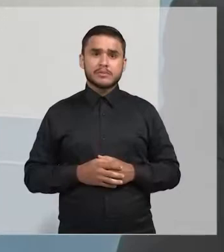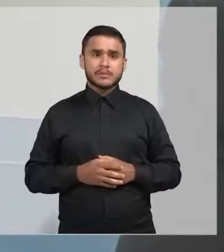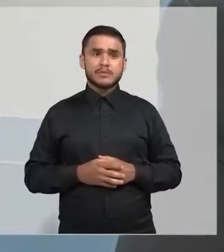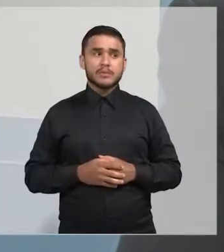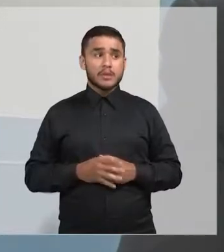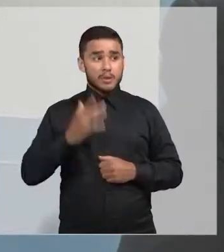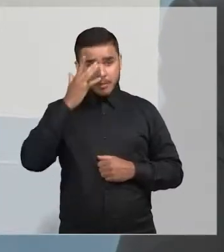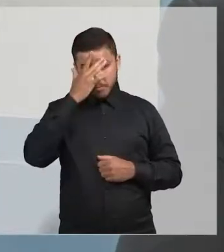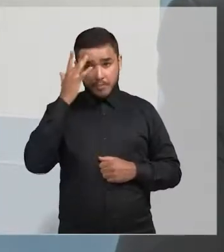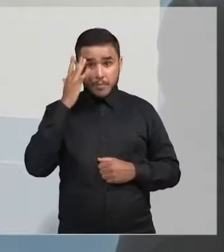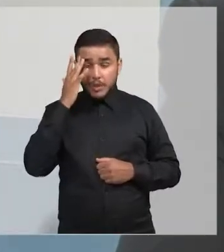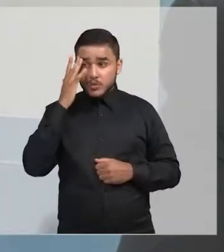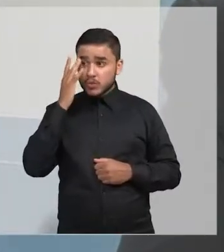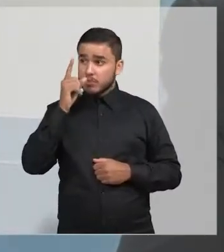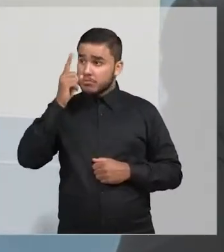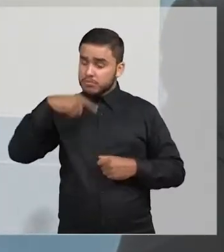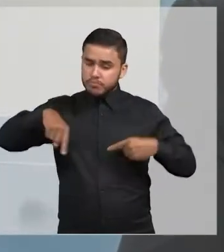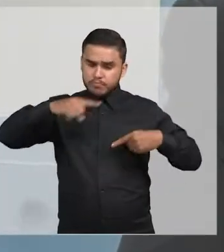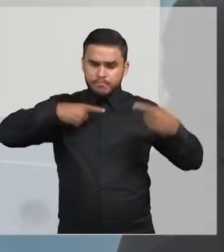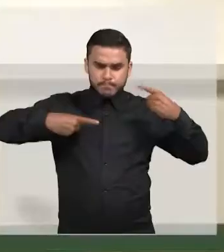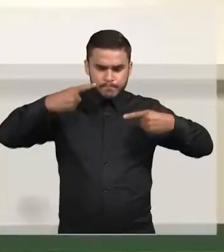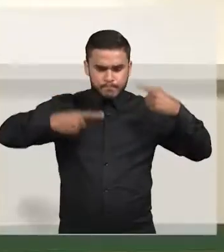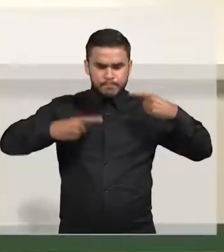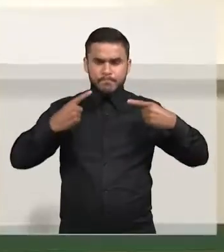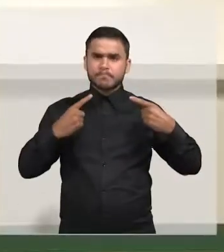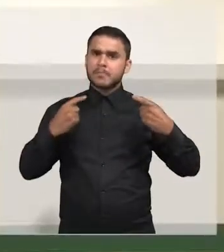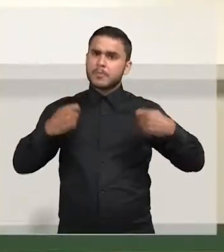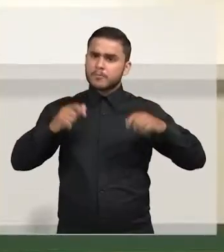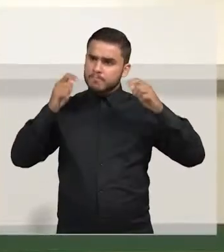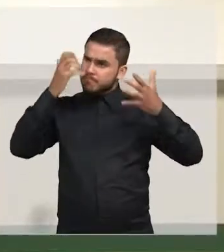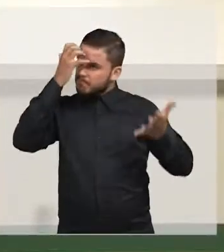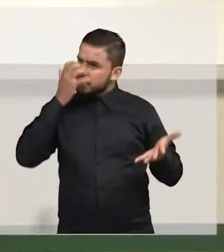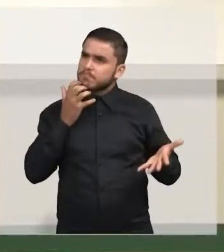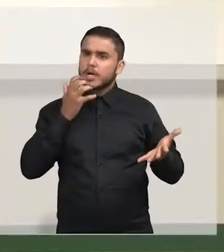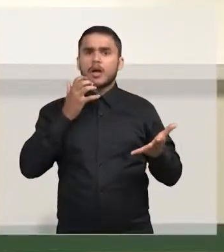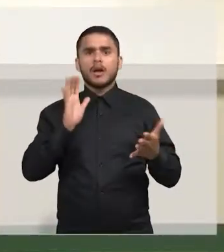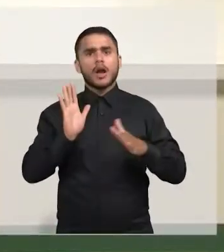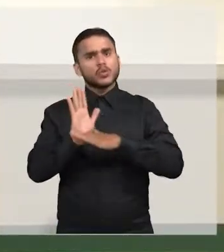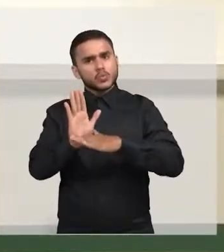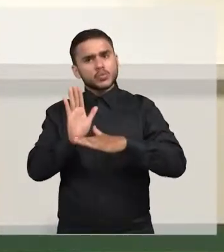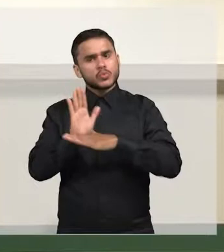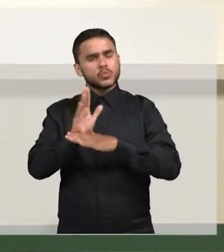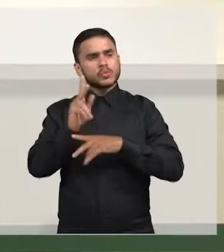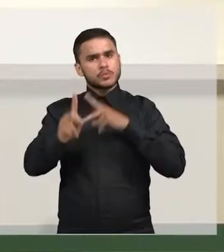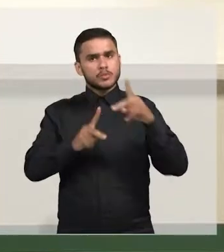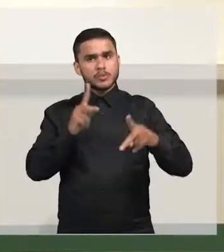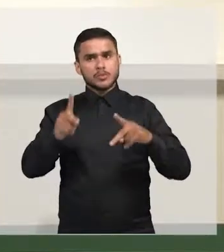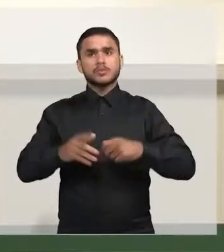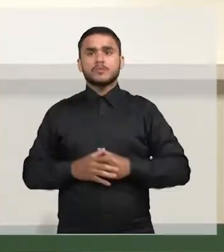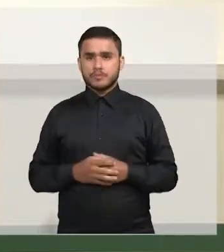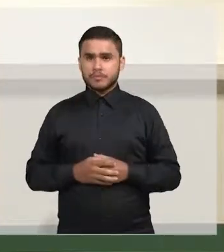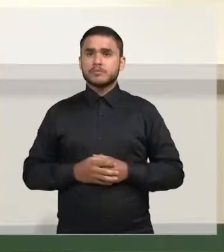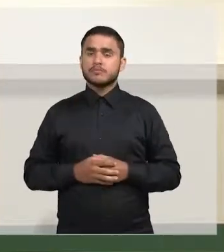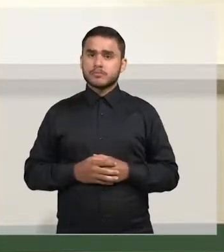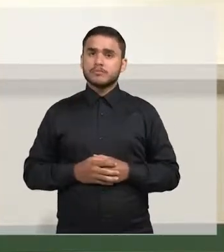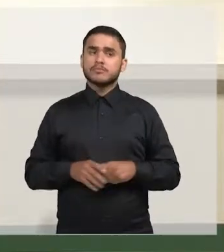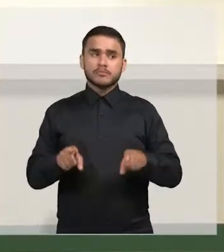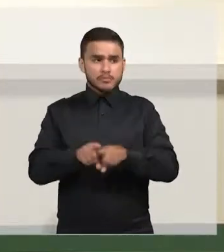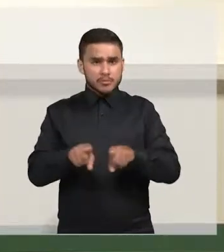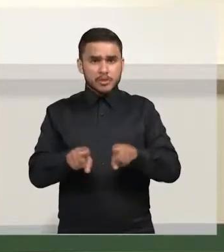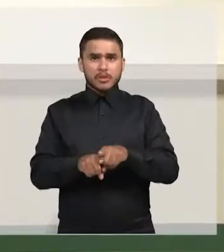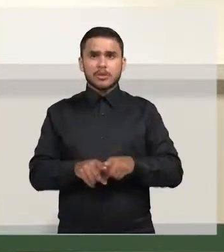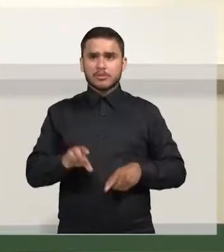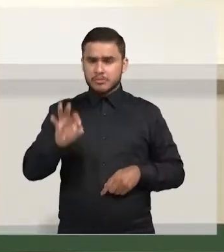que fazem política façam política com mais seriedade, né? Mais diga seriedade. De passagem, Carlos Frederico, você tocou